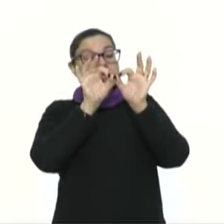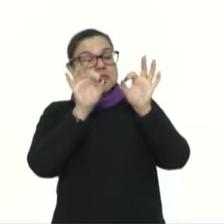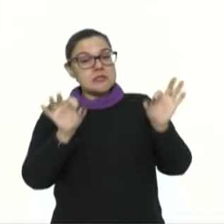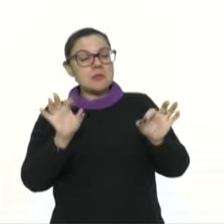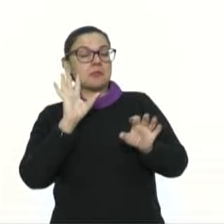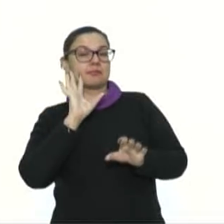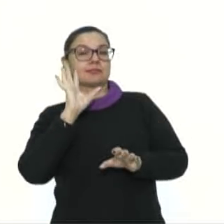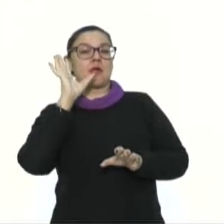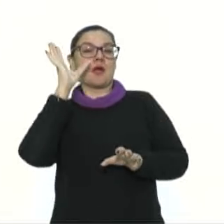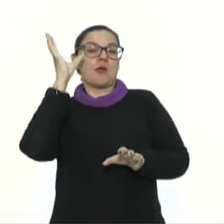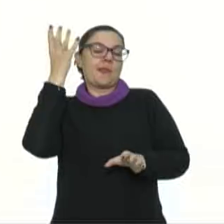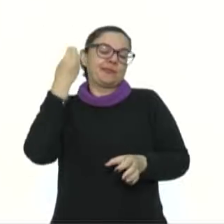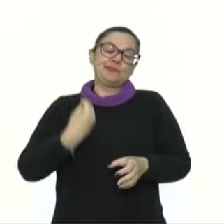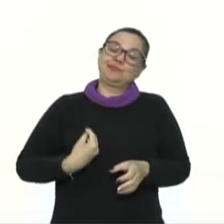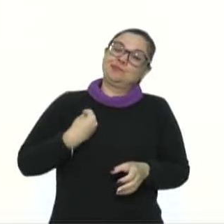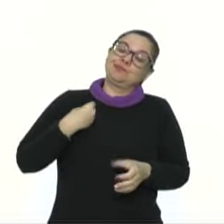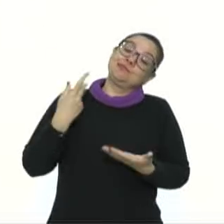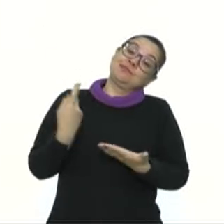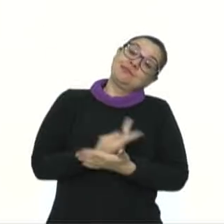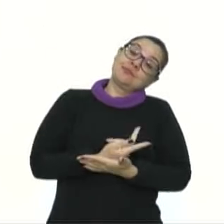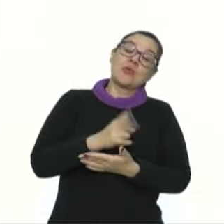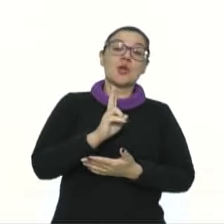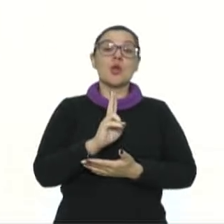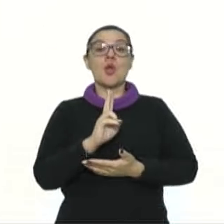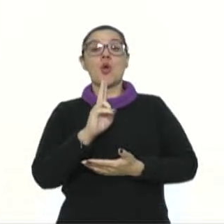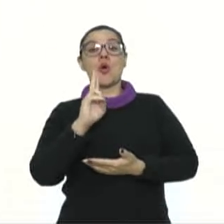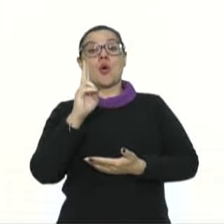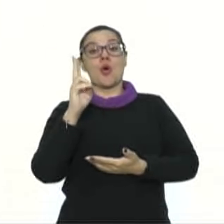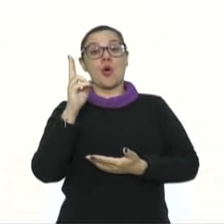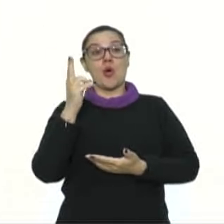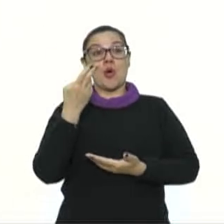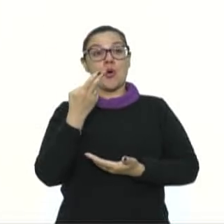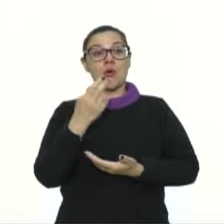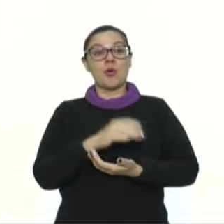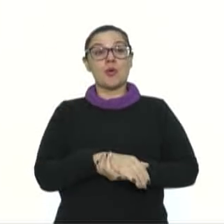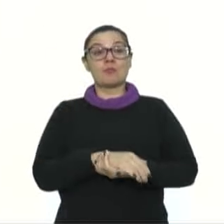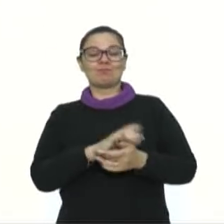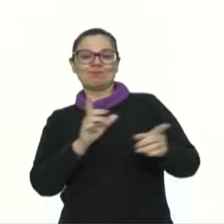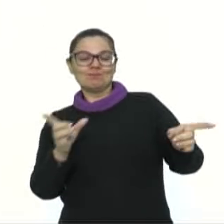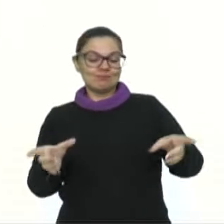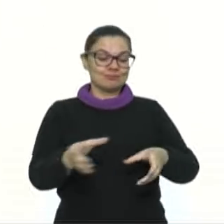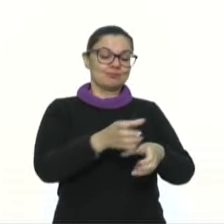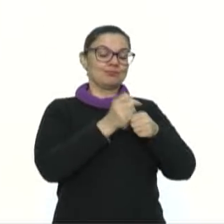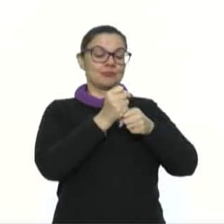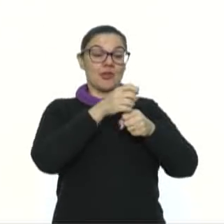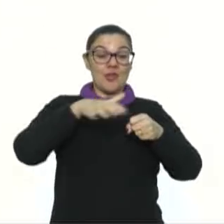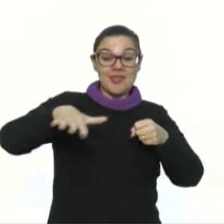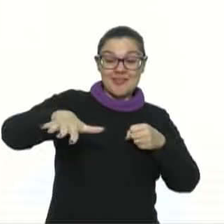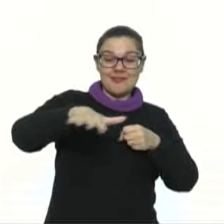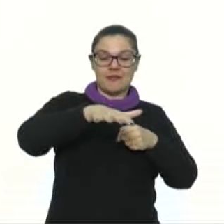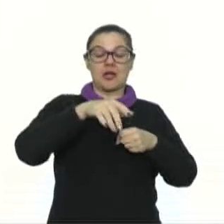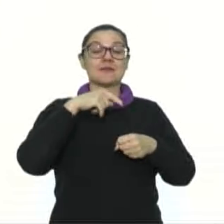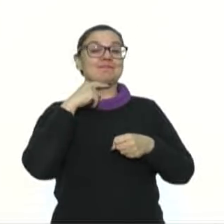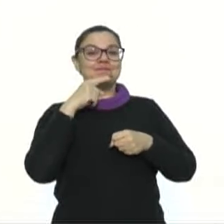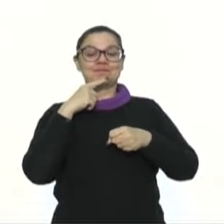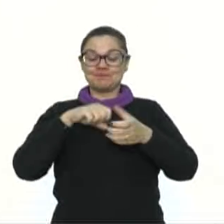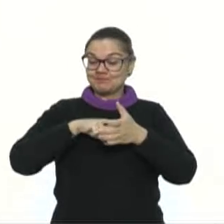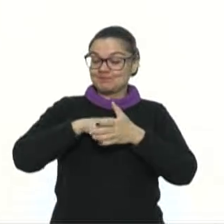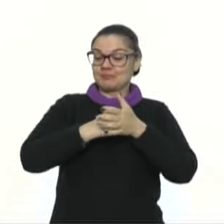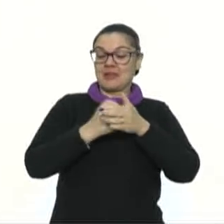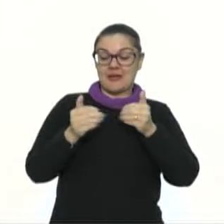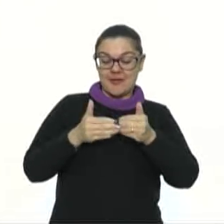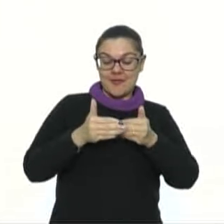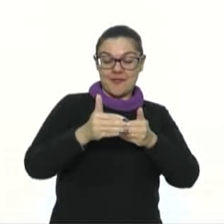simples fruto do acaso ou de um suposto complô cósmico que impede a nossa vida de seguir o fluxo